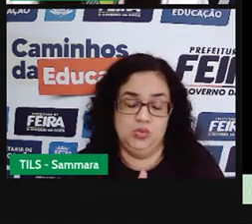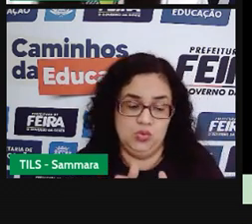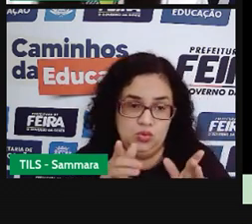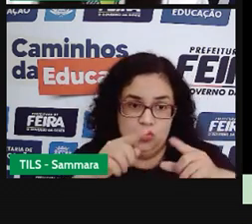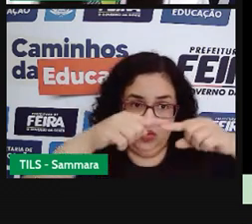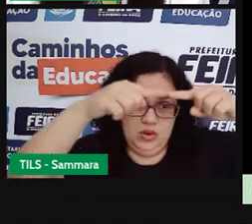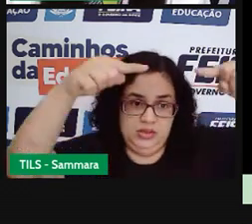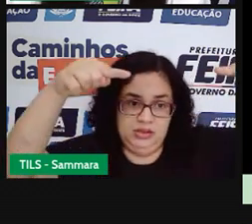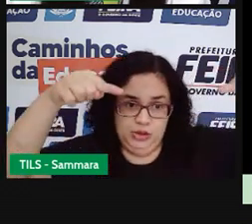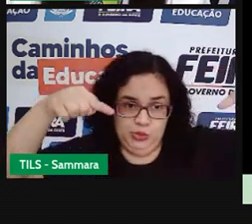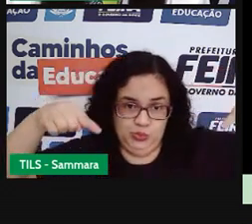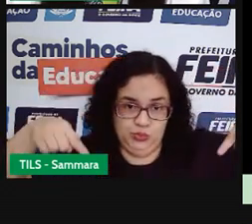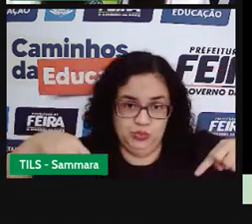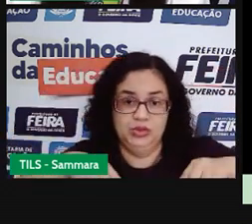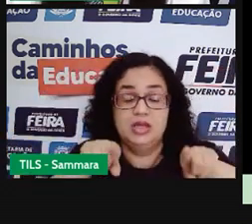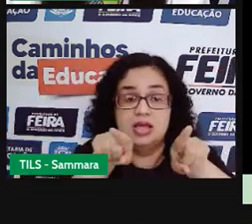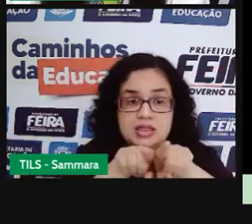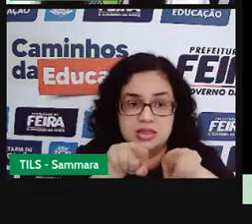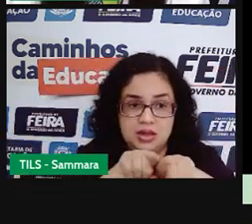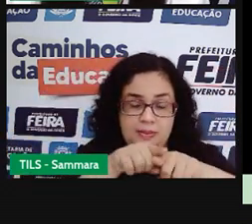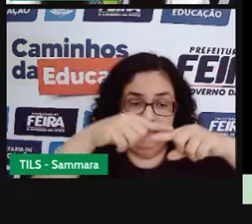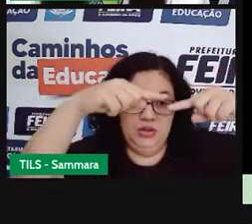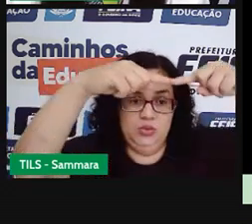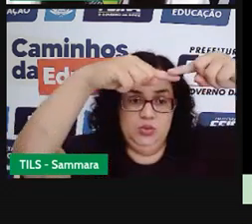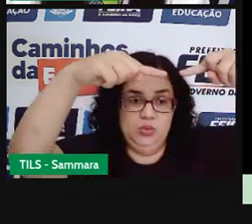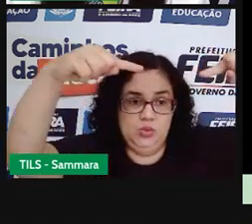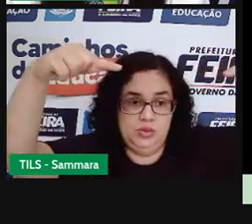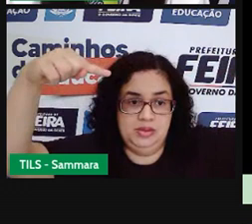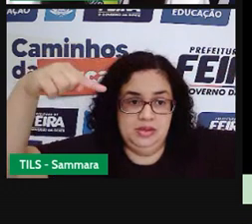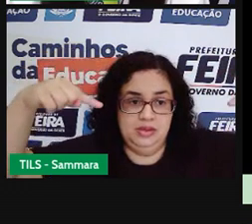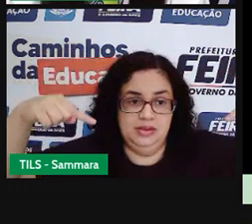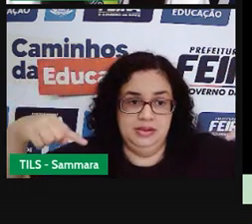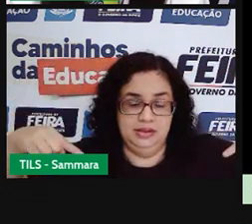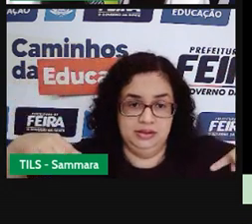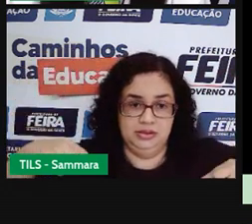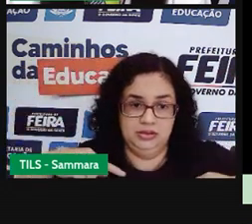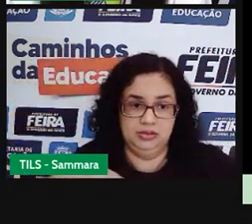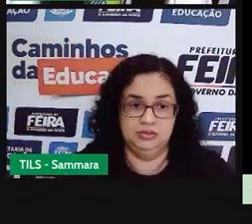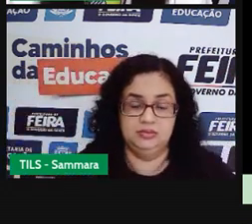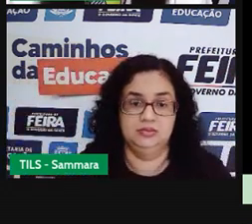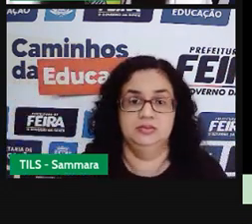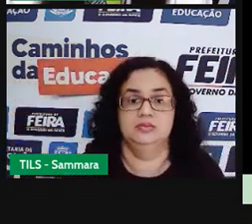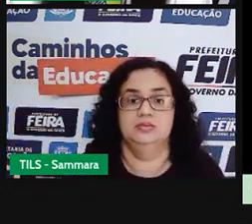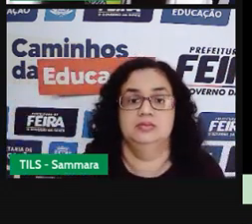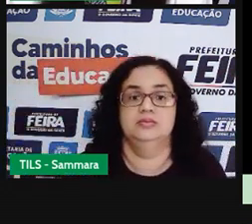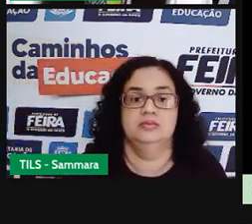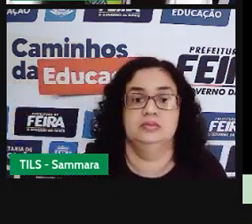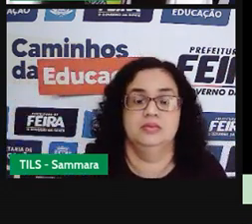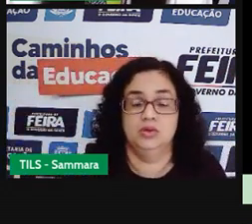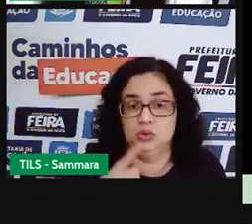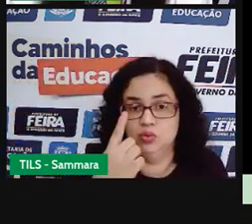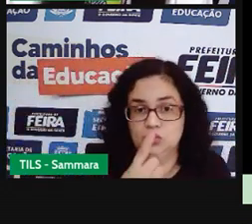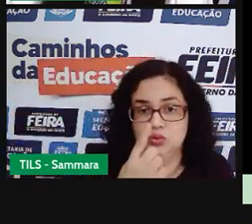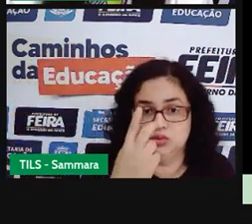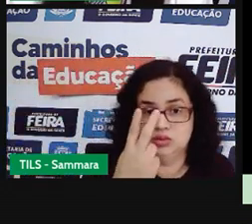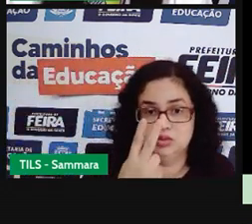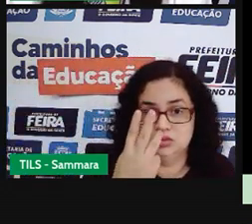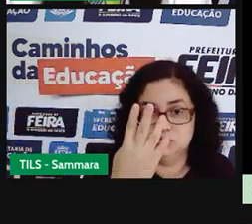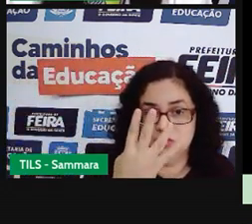retângulo não percebemos ali ó dois quadrados e um dois três 14